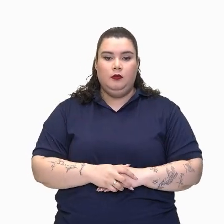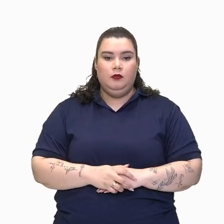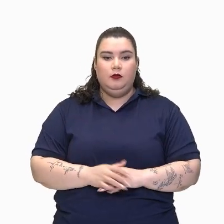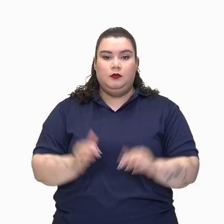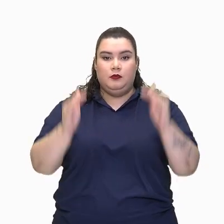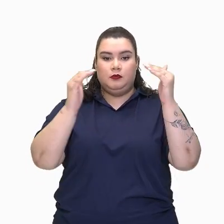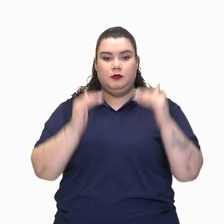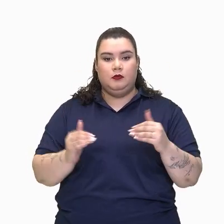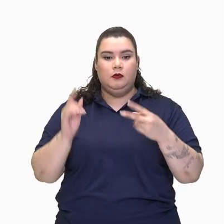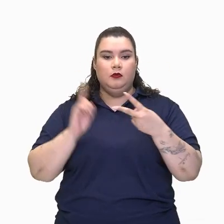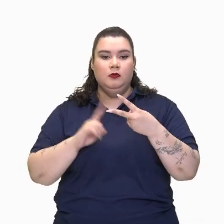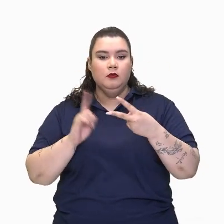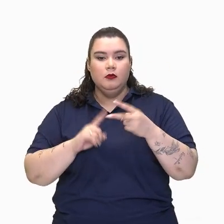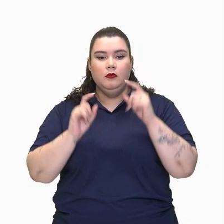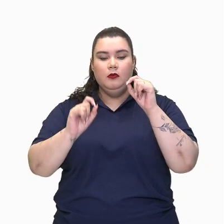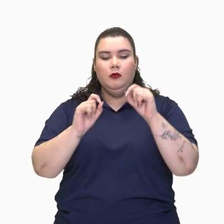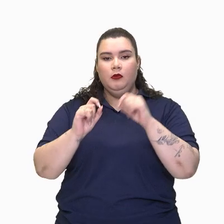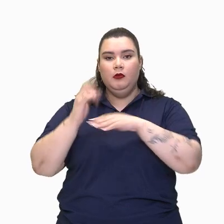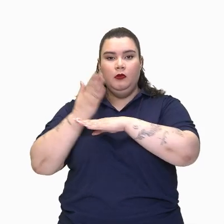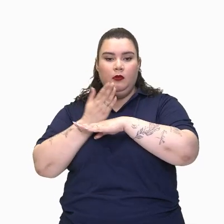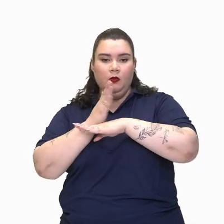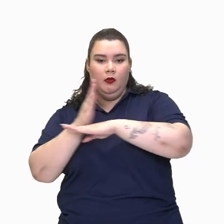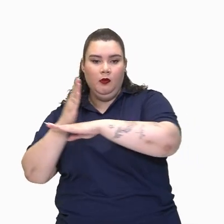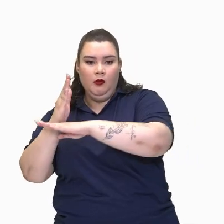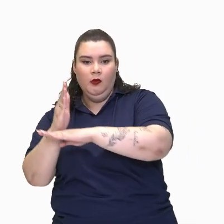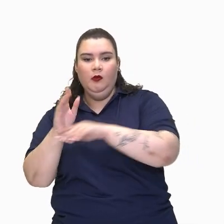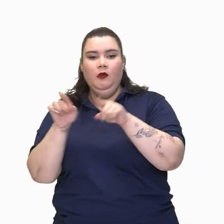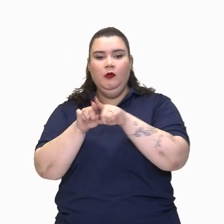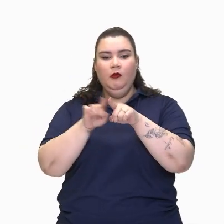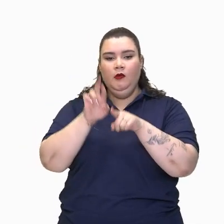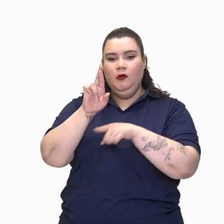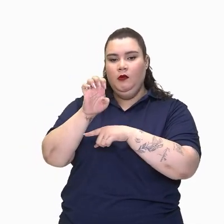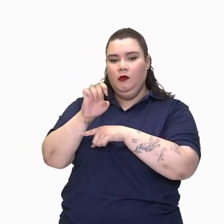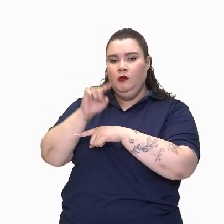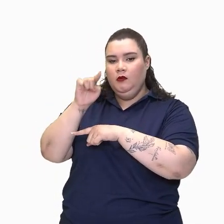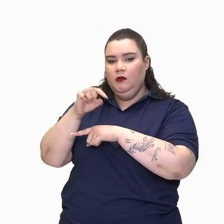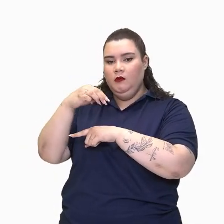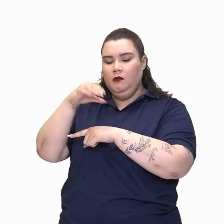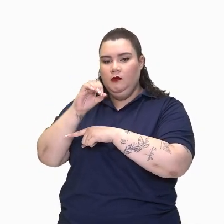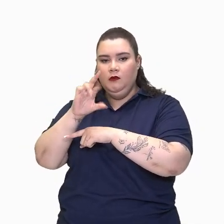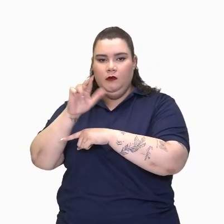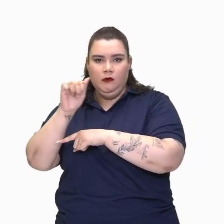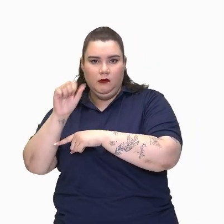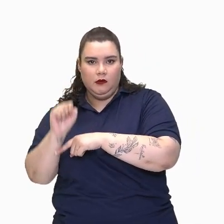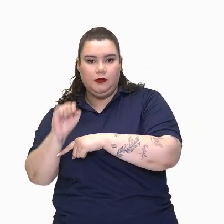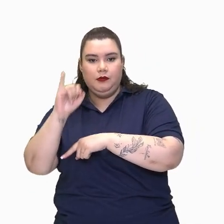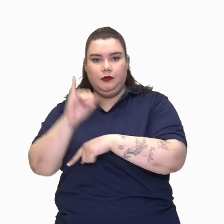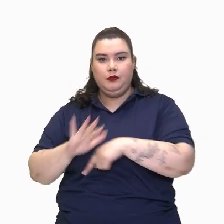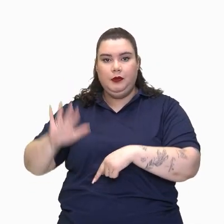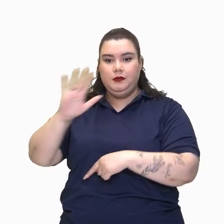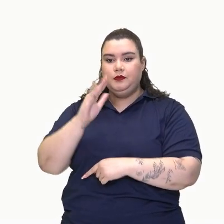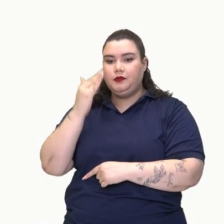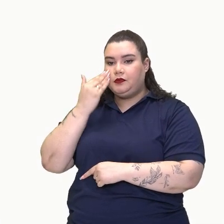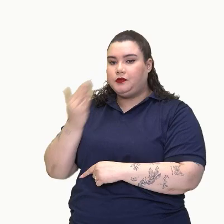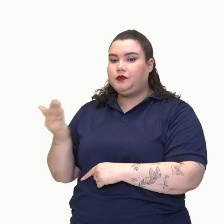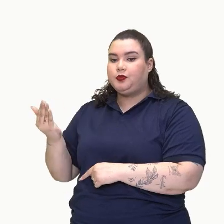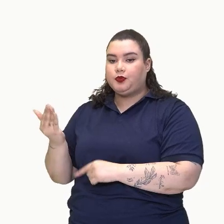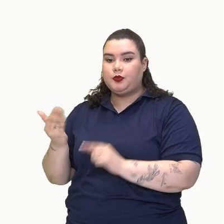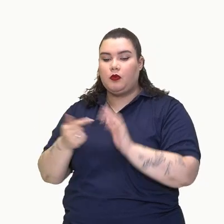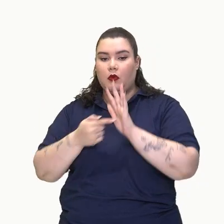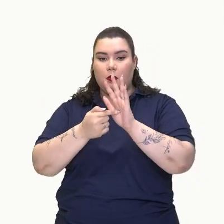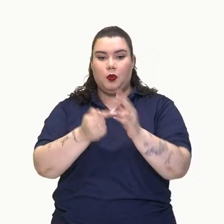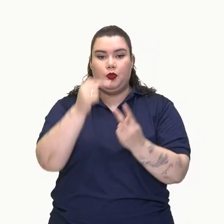um outro exemplo também é do tubarão e rêmoras, né? Então, essa imagem abaixo mostra aqui para a gente essas